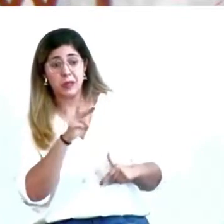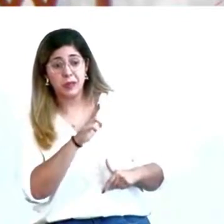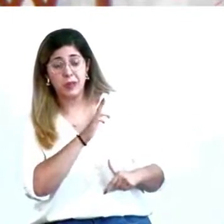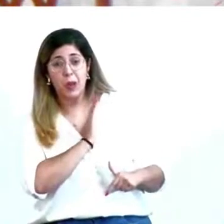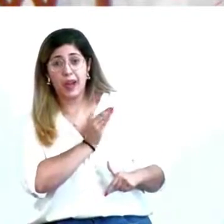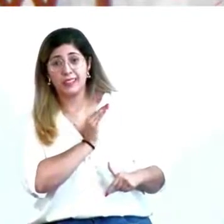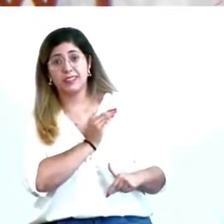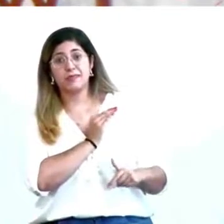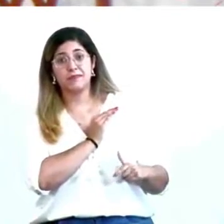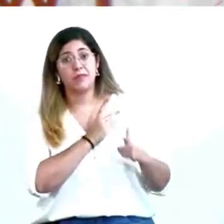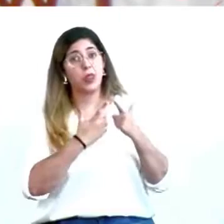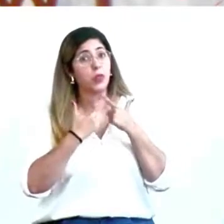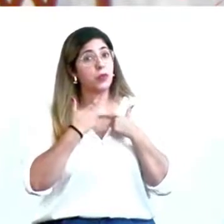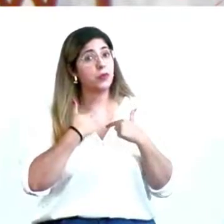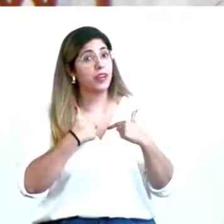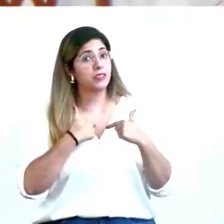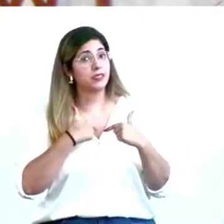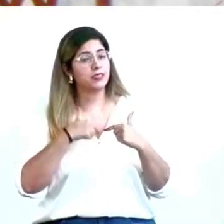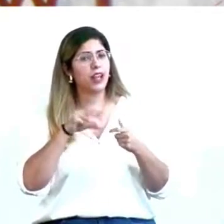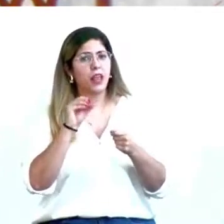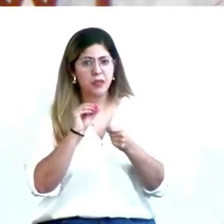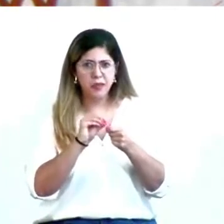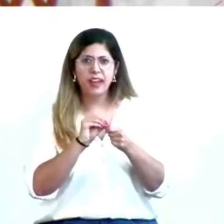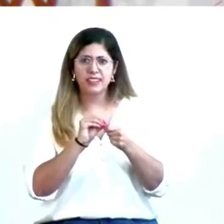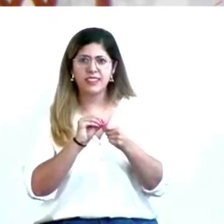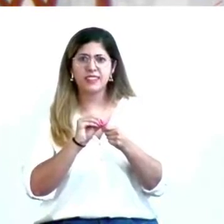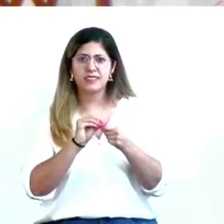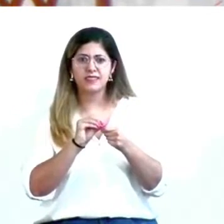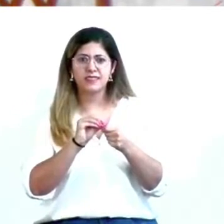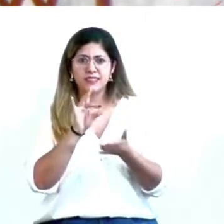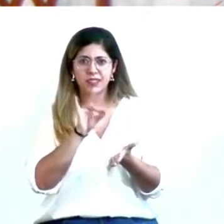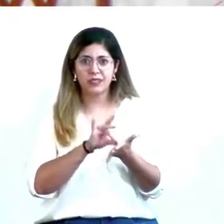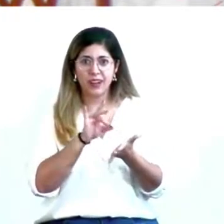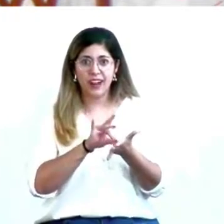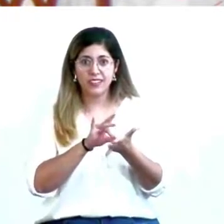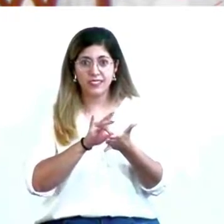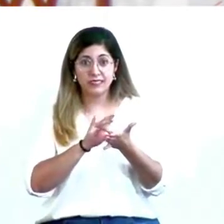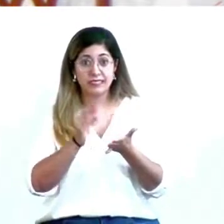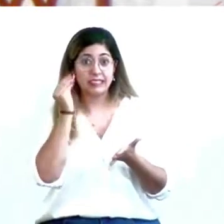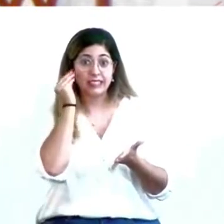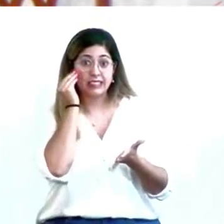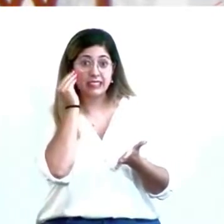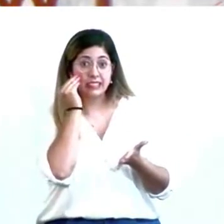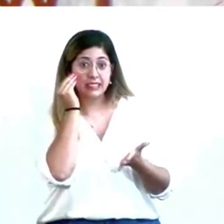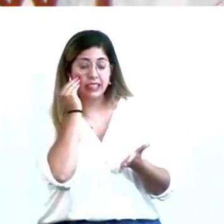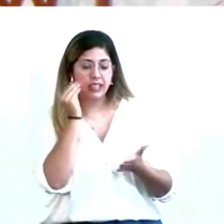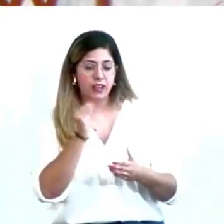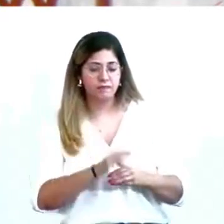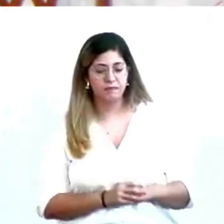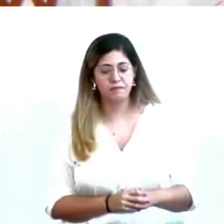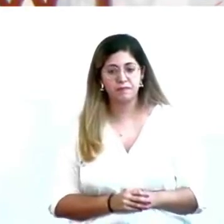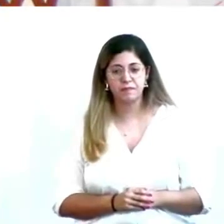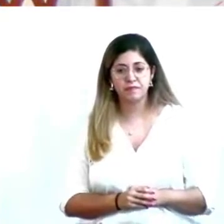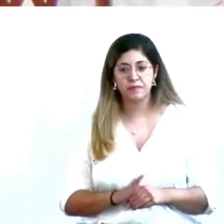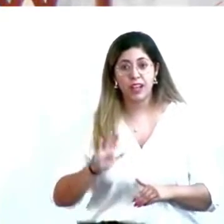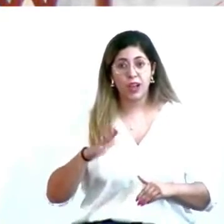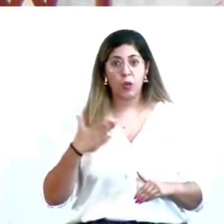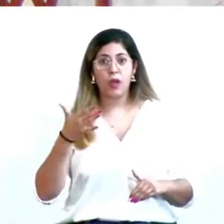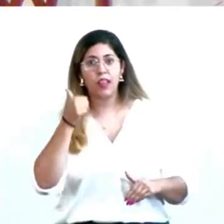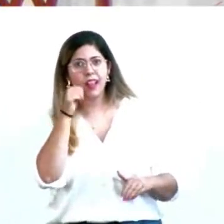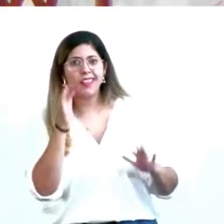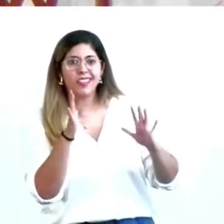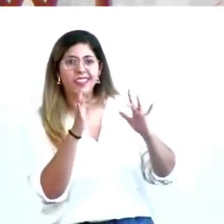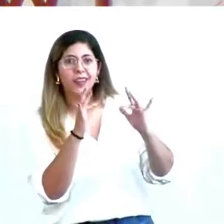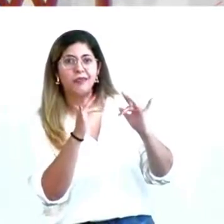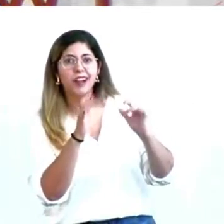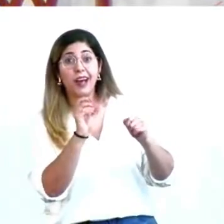querer materializar isso de alguma maneira. E se então chegar a namorada, é nela que eu vou materializar.